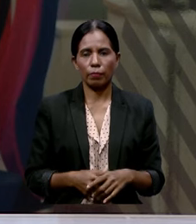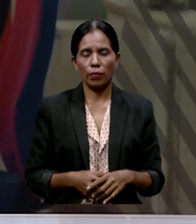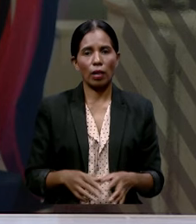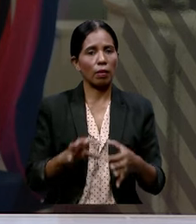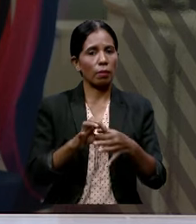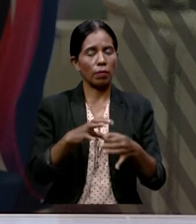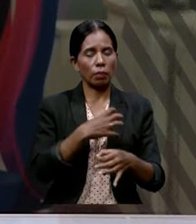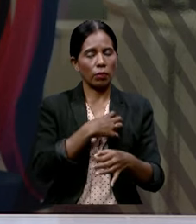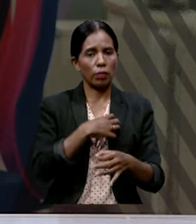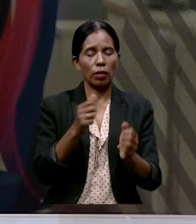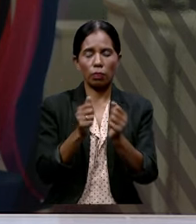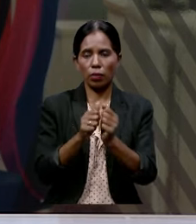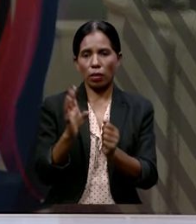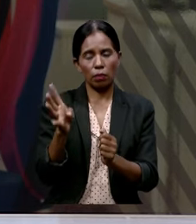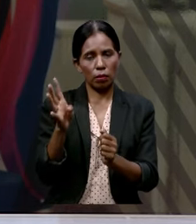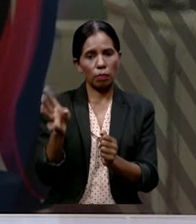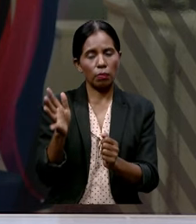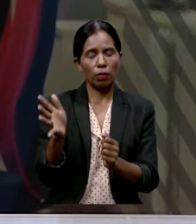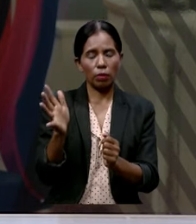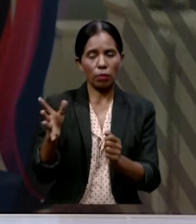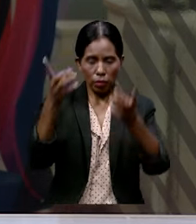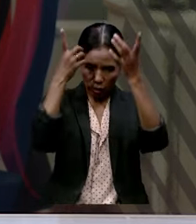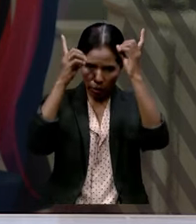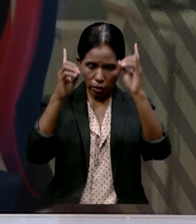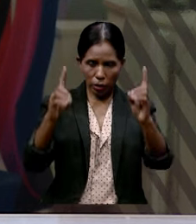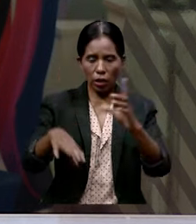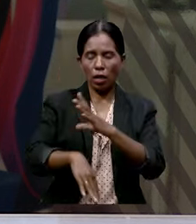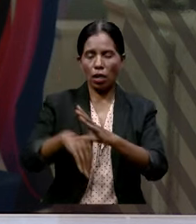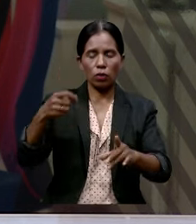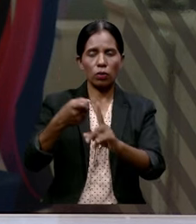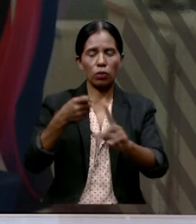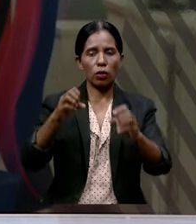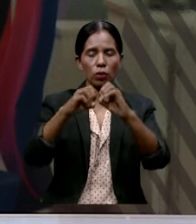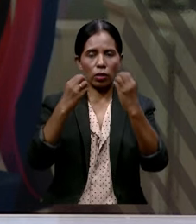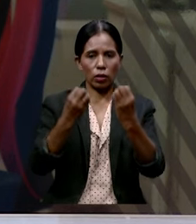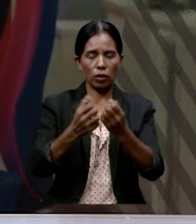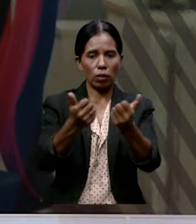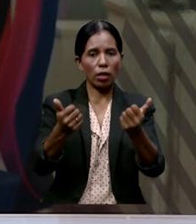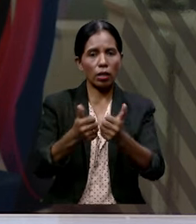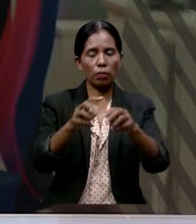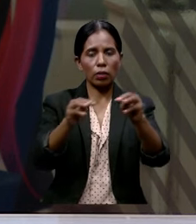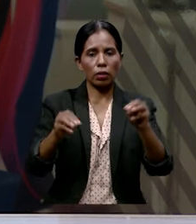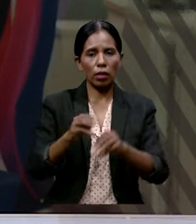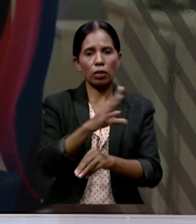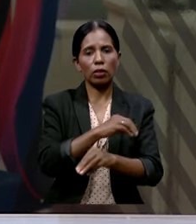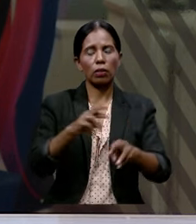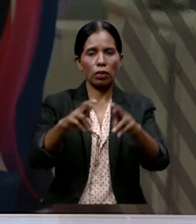Membro penitele na in Limanulo decide sair russe organização Artes Marciais no Rituais.